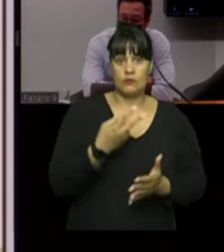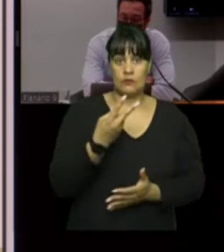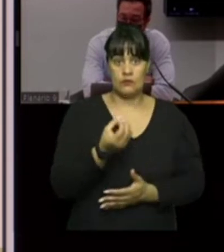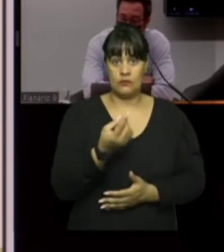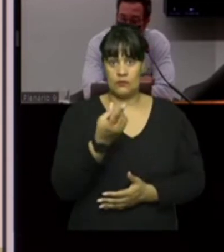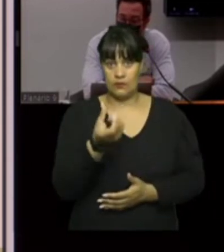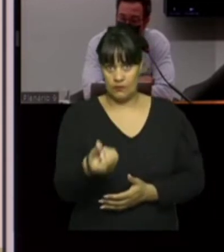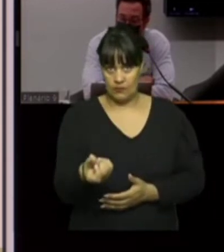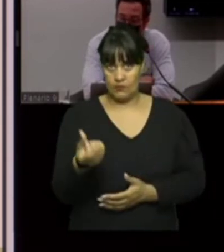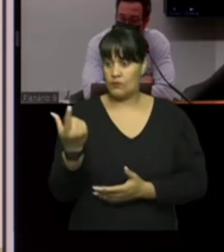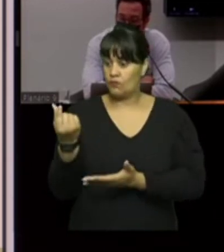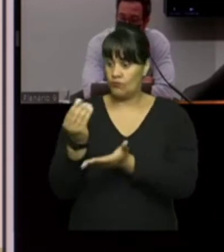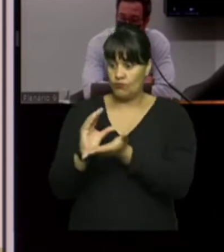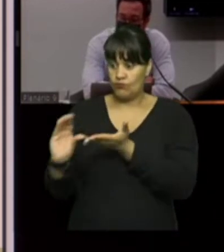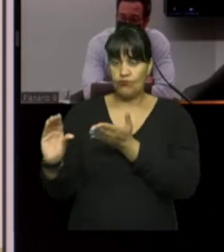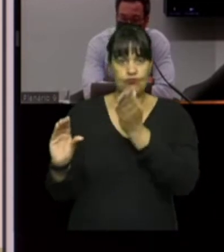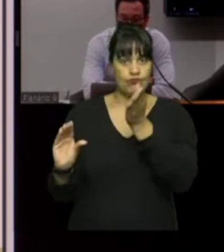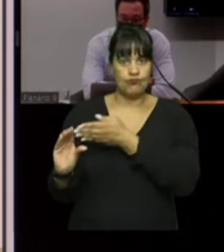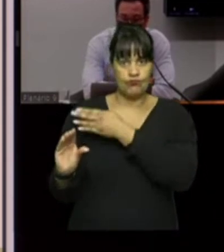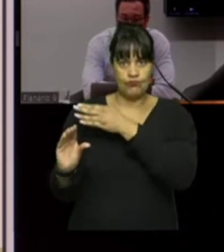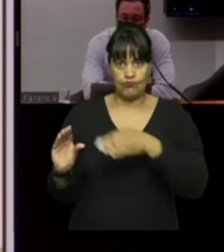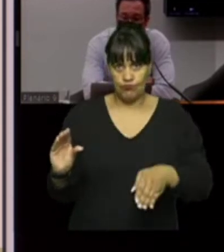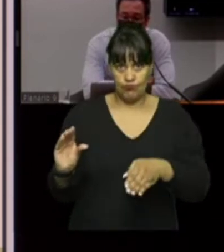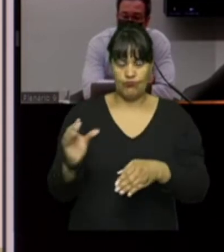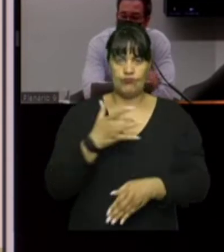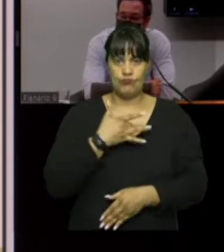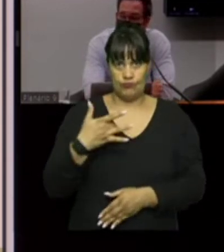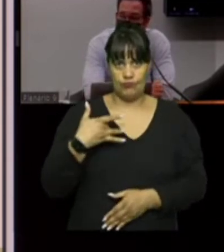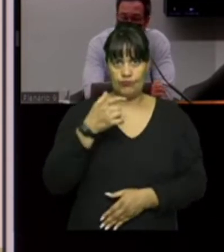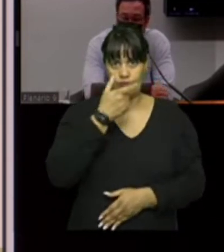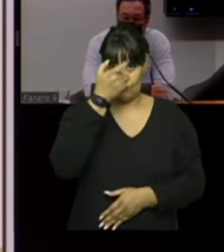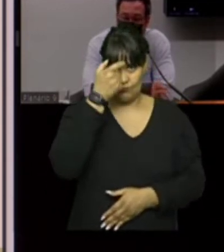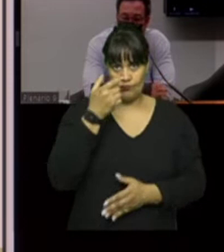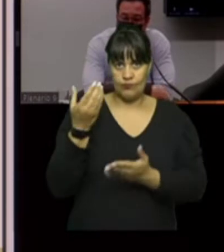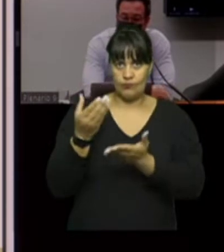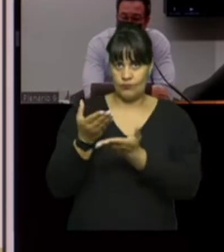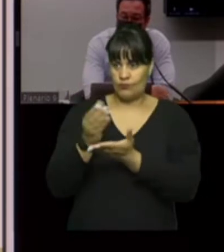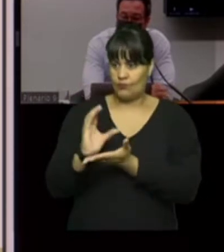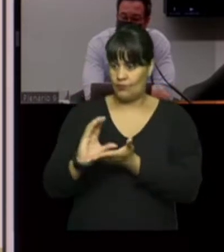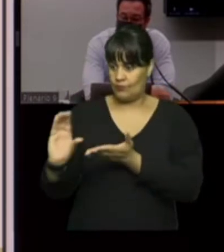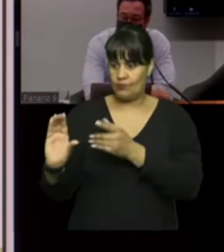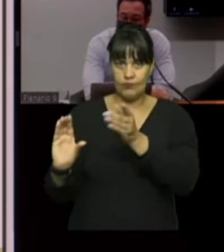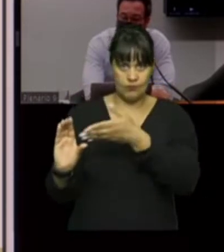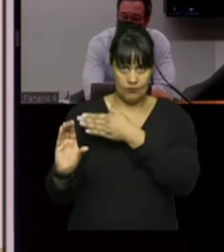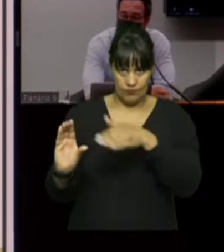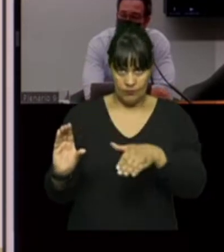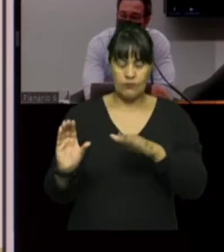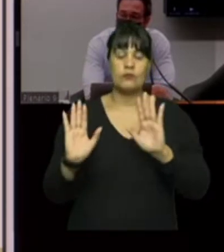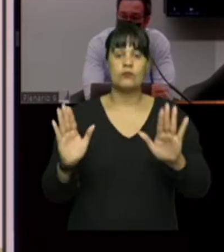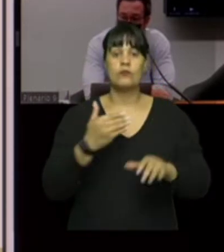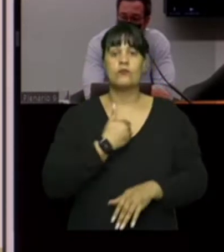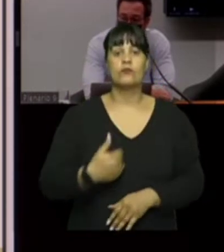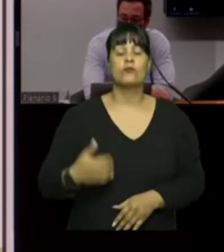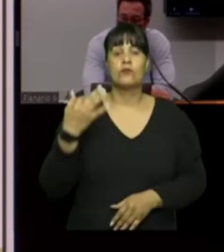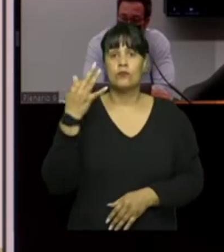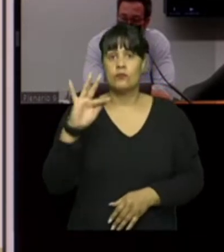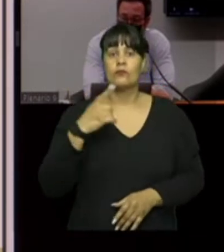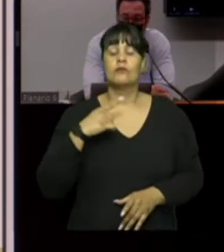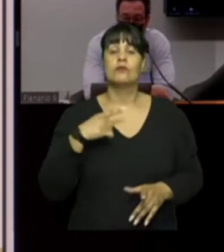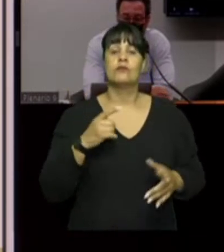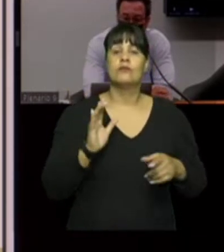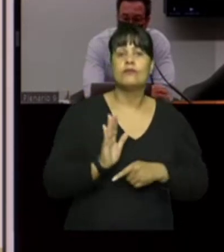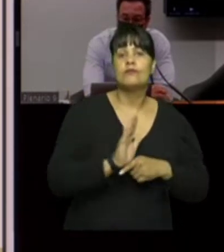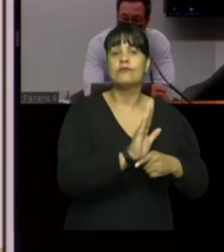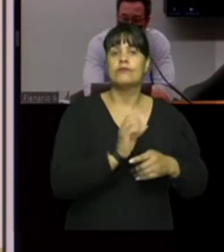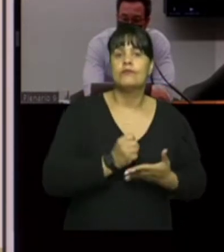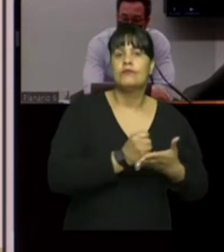da política de saúde mental, álcool e outras drogas, o governo federal ele tem beneficiado hospitais psiquiátricos e comunidade terapêutica, ao passo